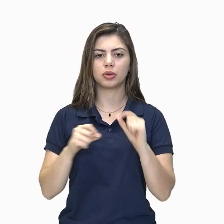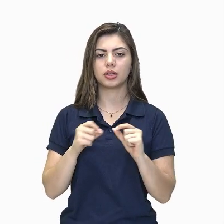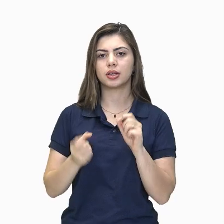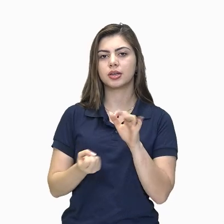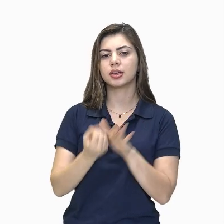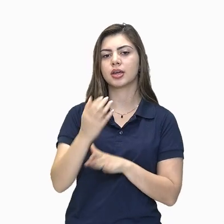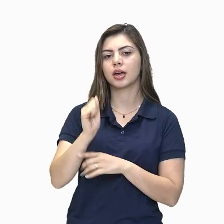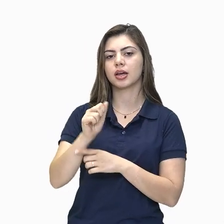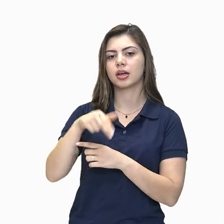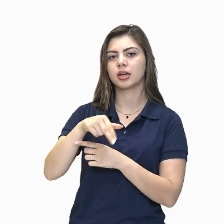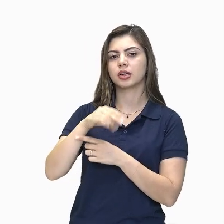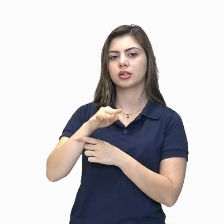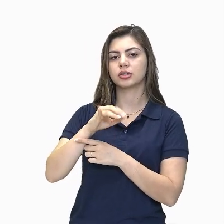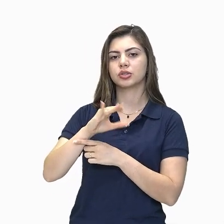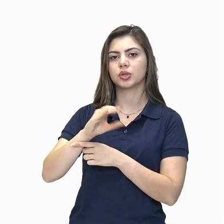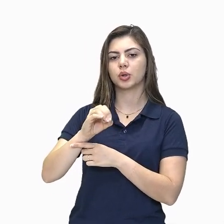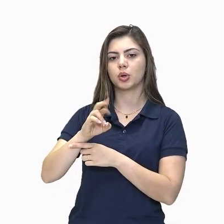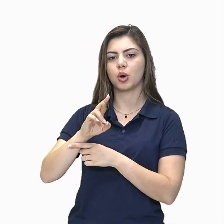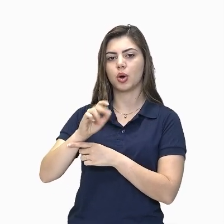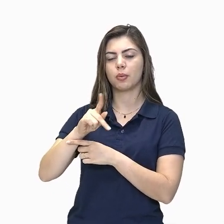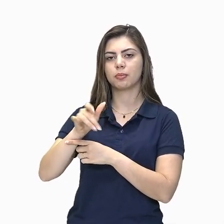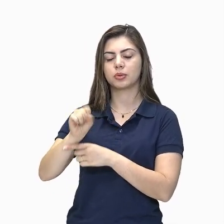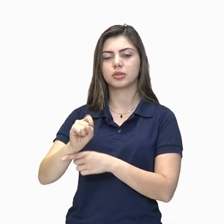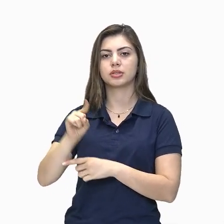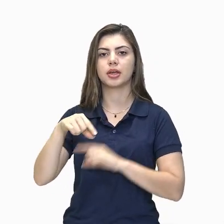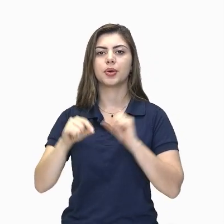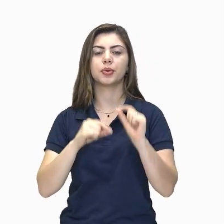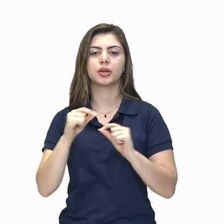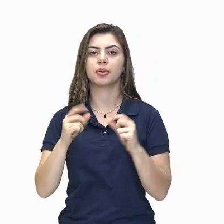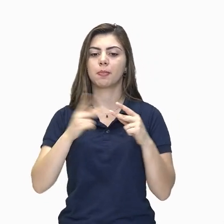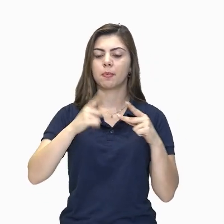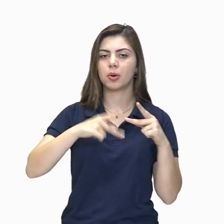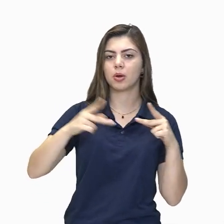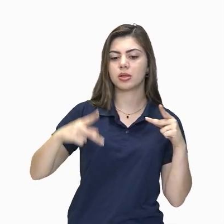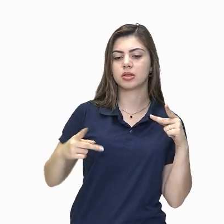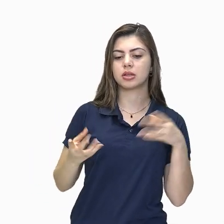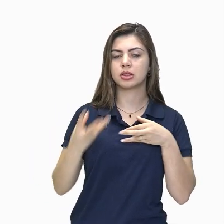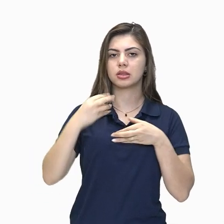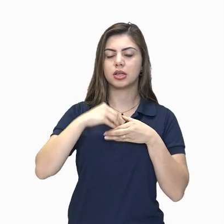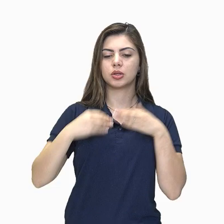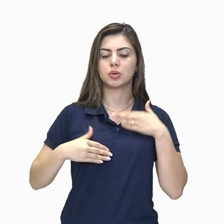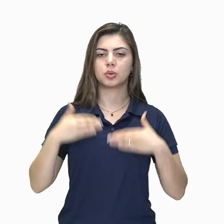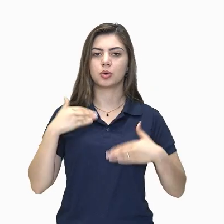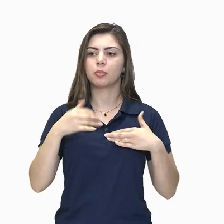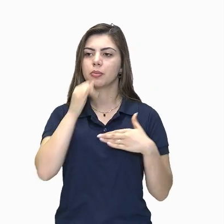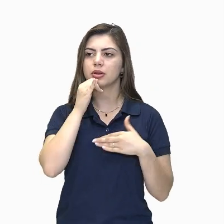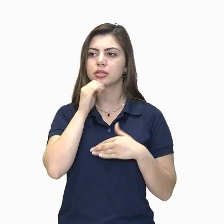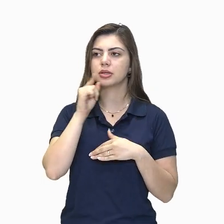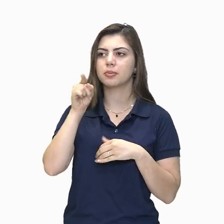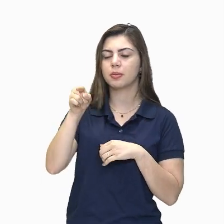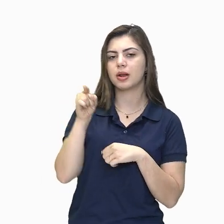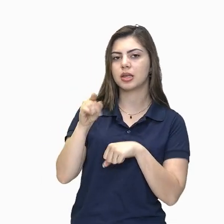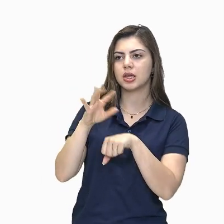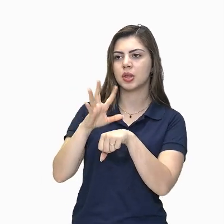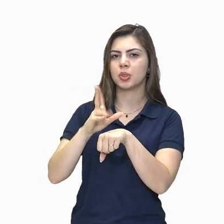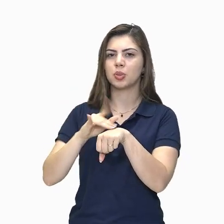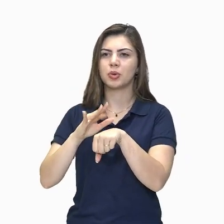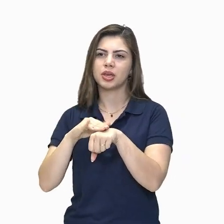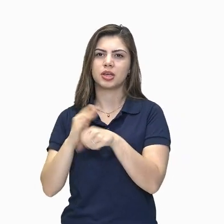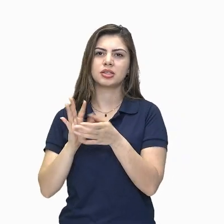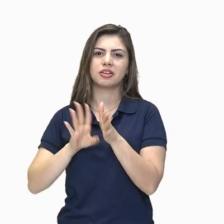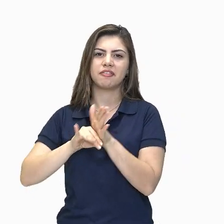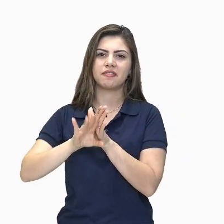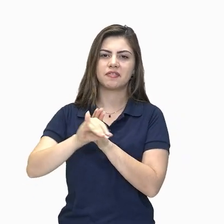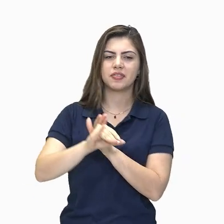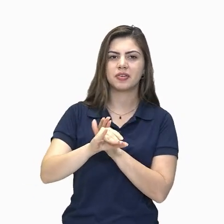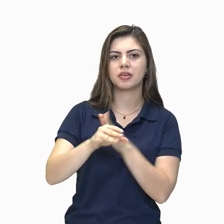São proteínas, substâncias que as nossas células produzem contra um antígeno em específico, um invasor, que pode ser um vírus ou uma